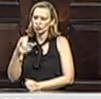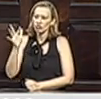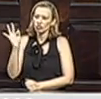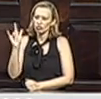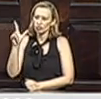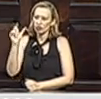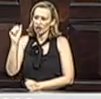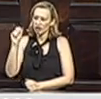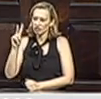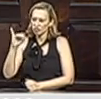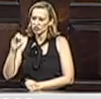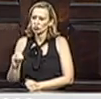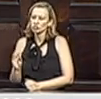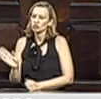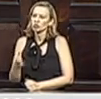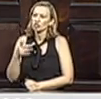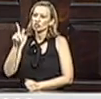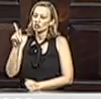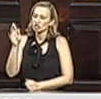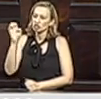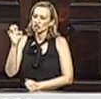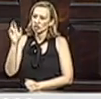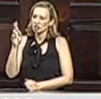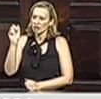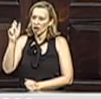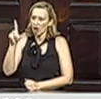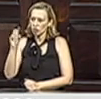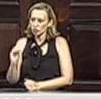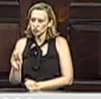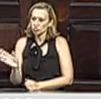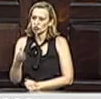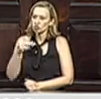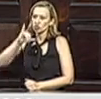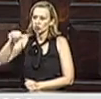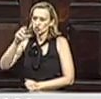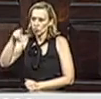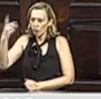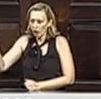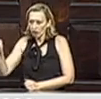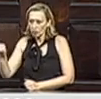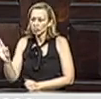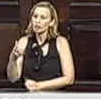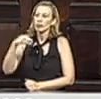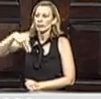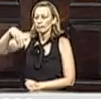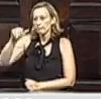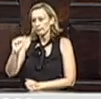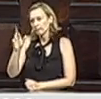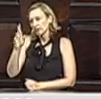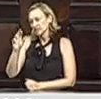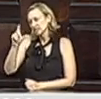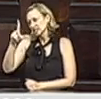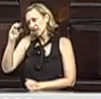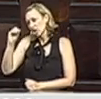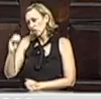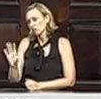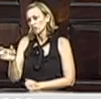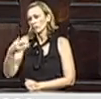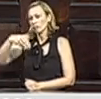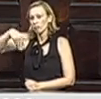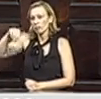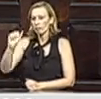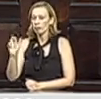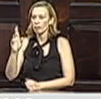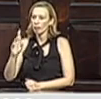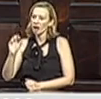Silva, Geraldo Moreira, Geraldo Pudim, Iranildo Campos, João Peixoto, Luiz Martins, Marcelo Simão, Márcio Canela, Márcio Pacheco, Marcos